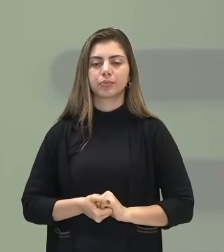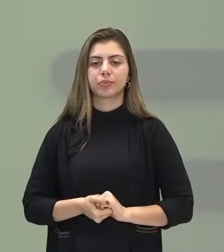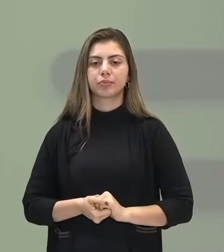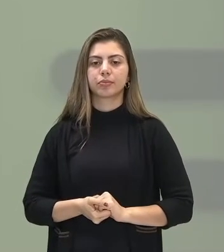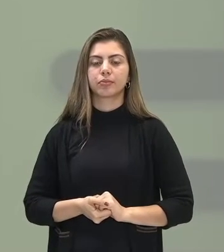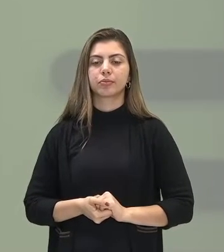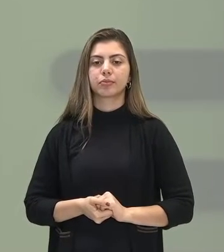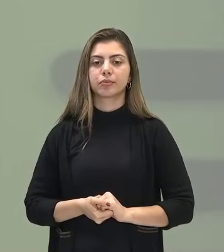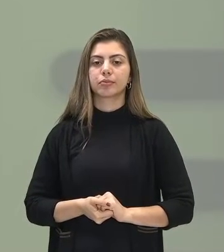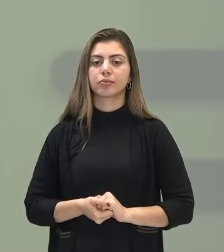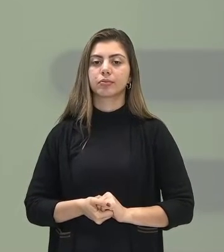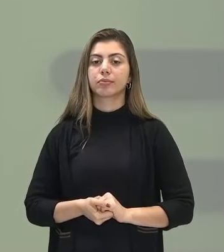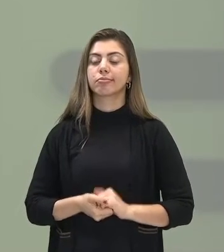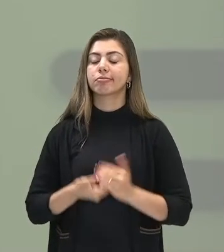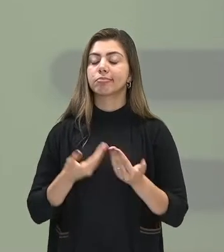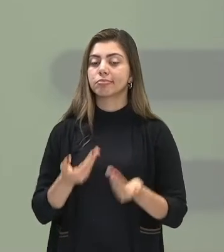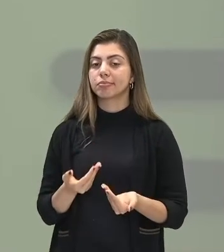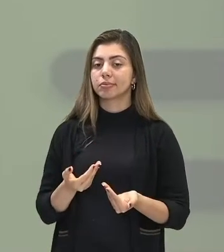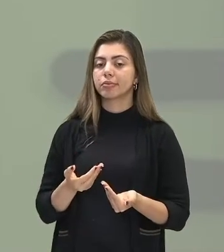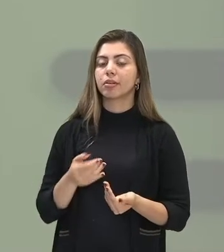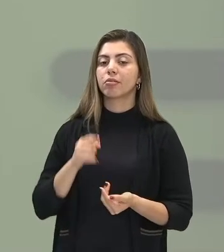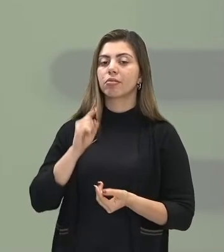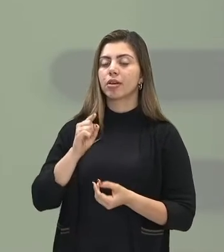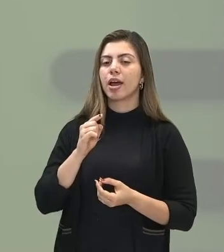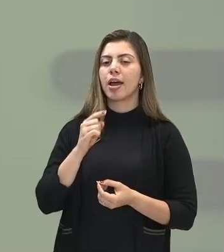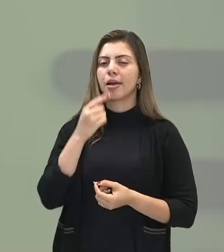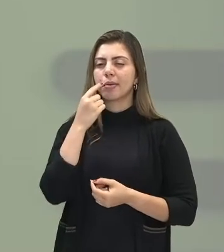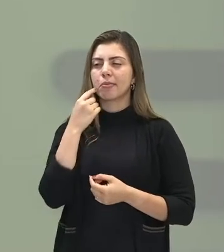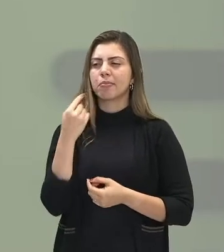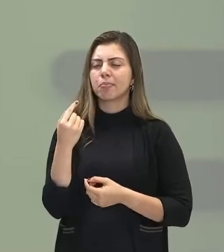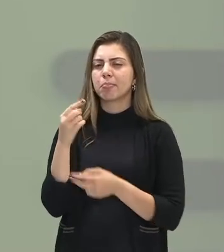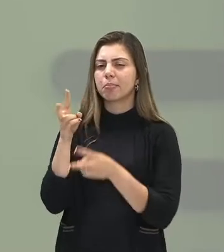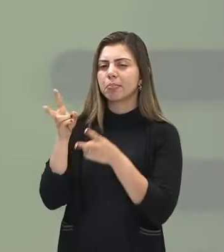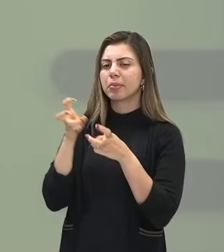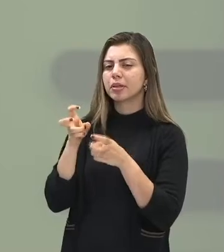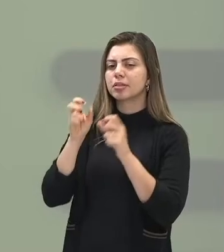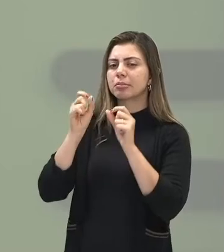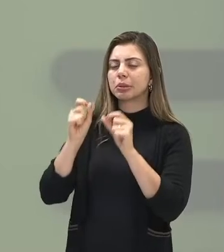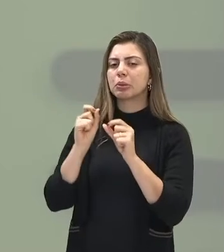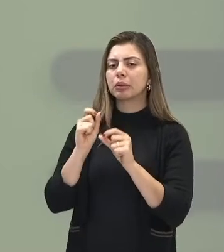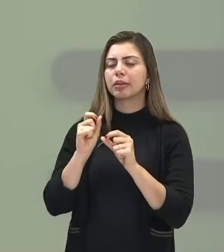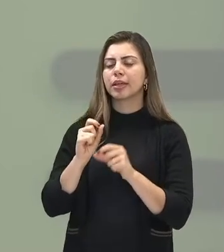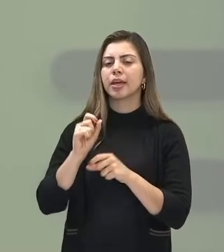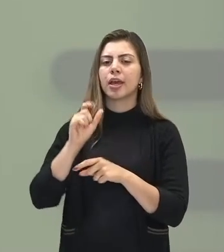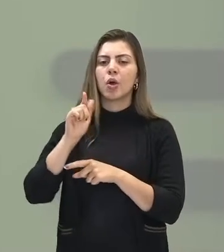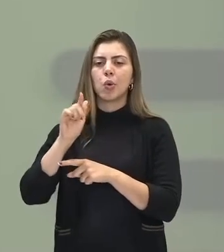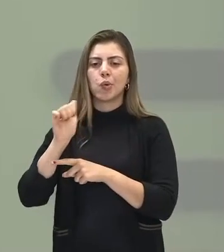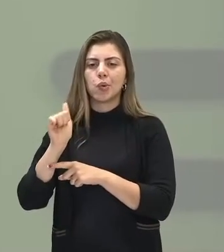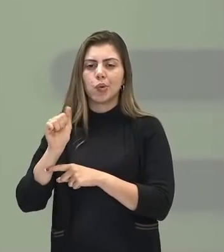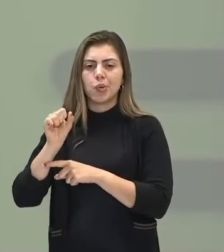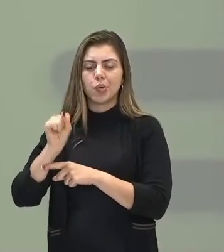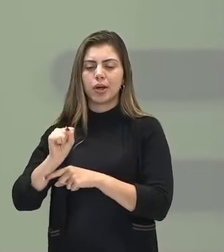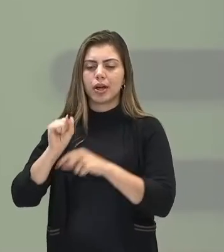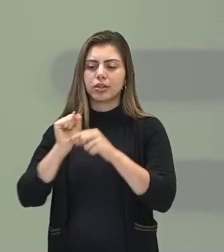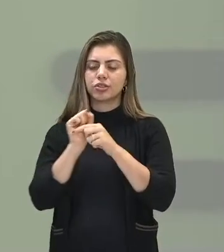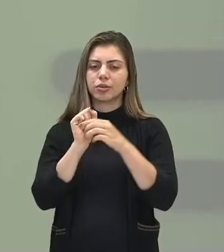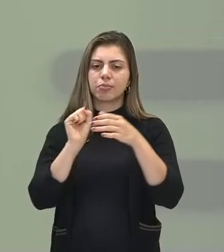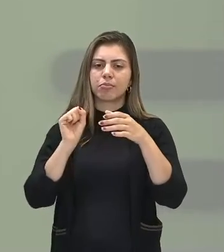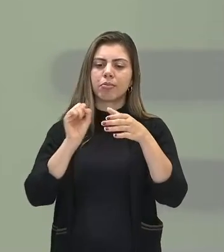as bolhas de gás do gás carbônico criaram aí